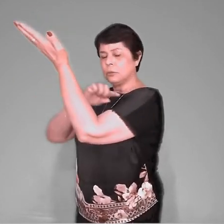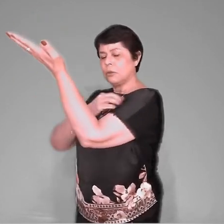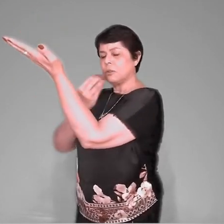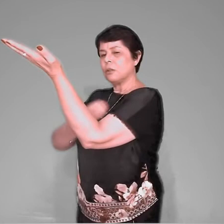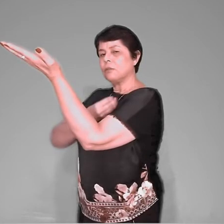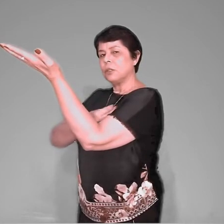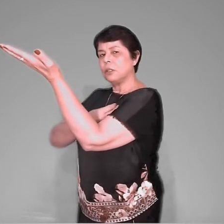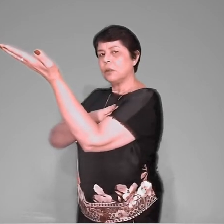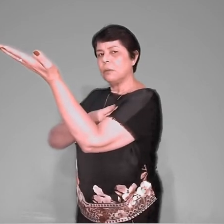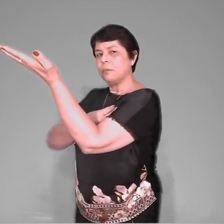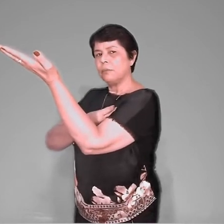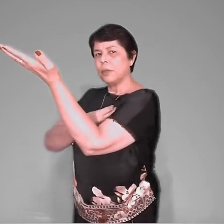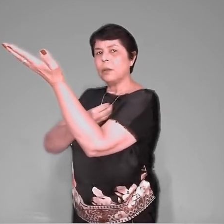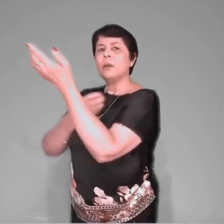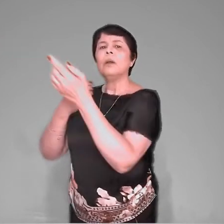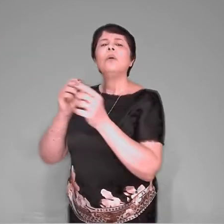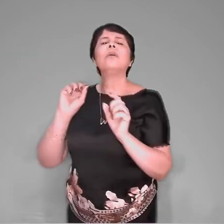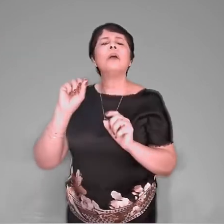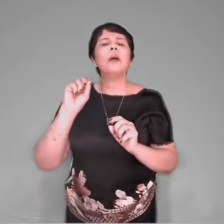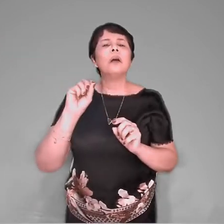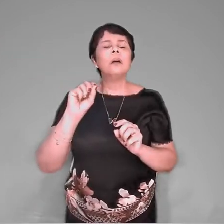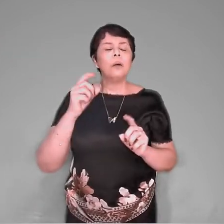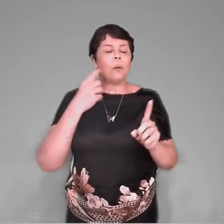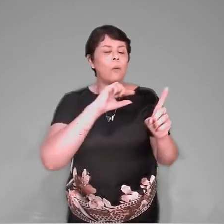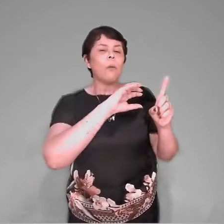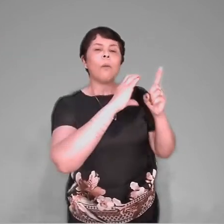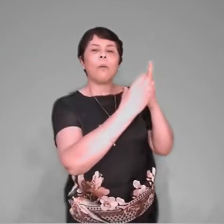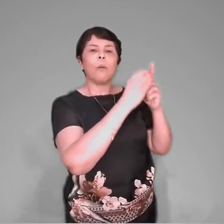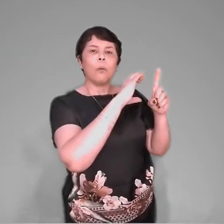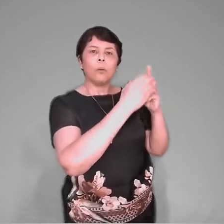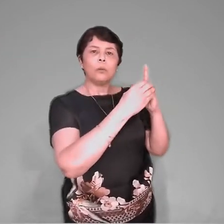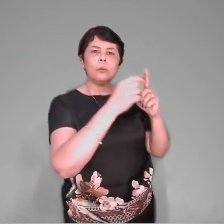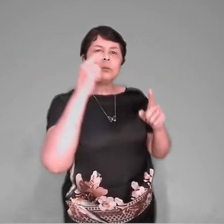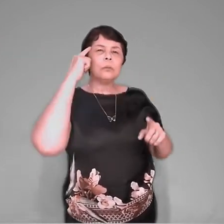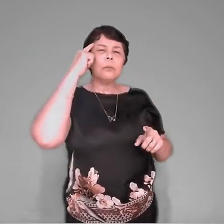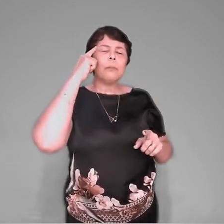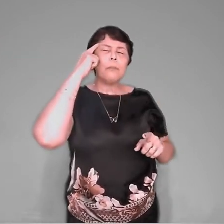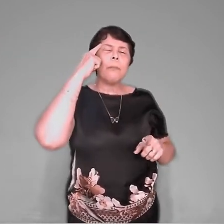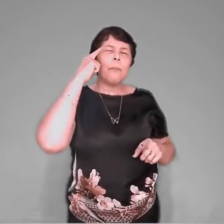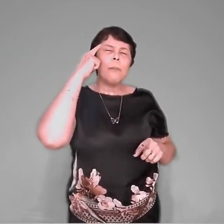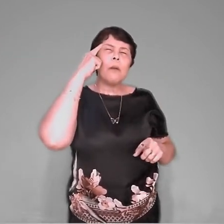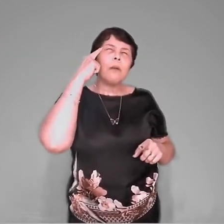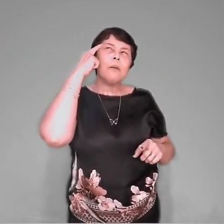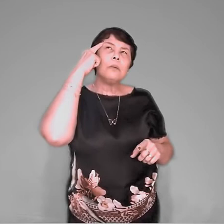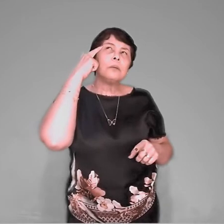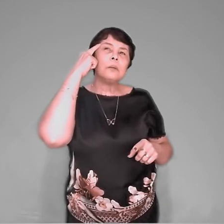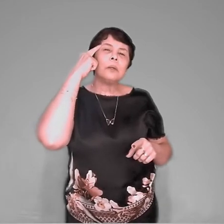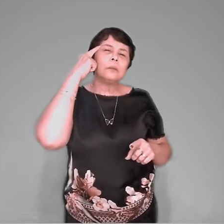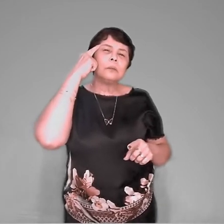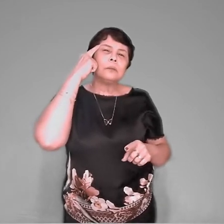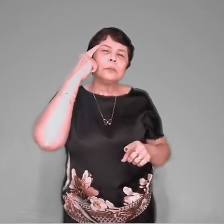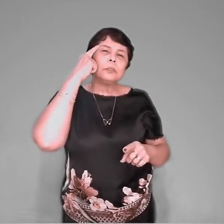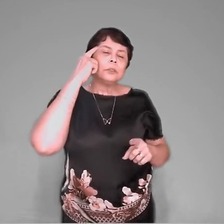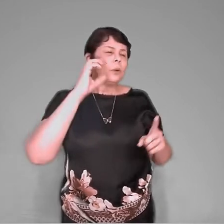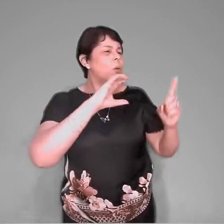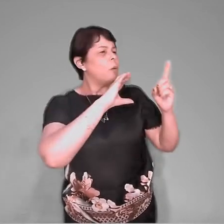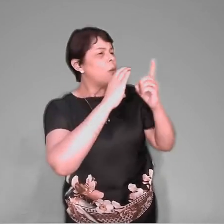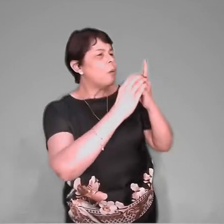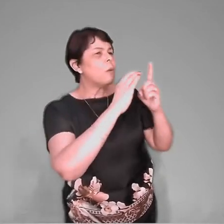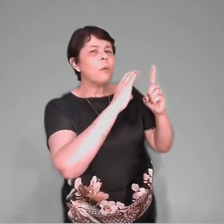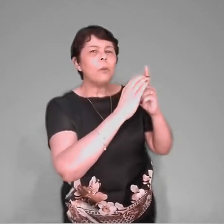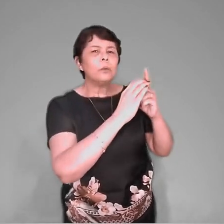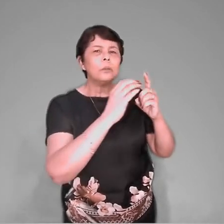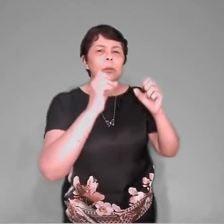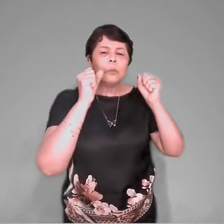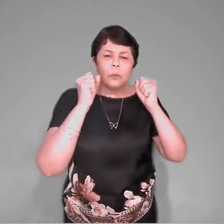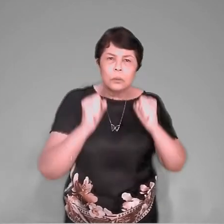culto racional, né? Que dediquemos o nosso corpo como culto racional, como ele diz lá em Romanos capítulo 12,